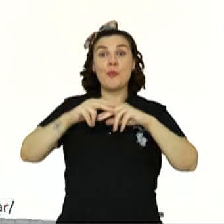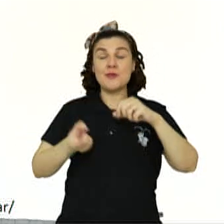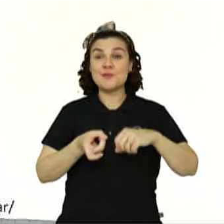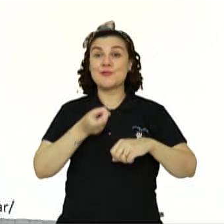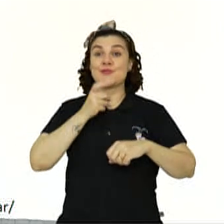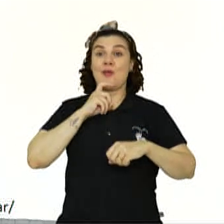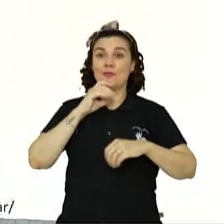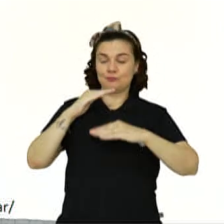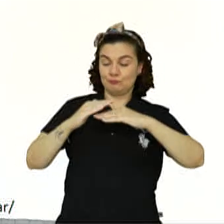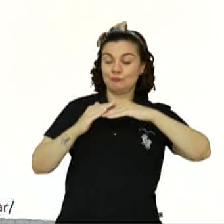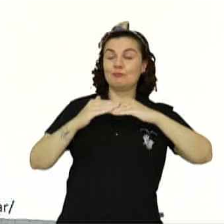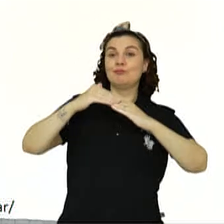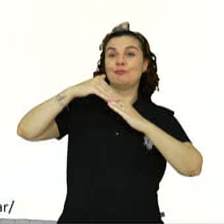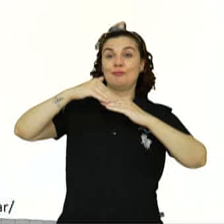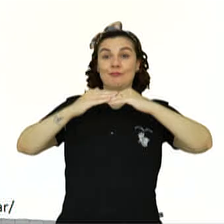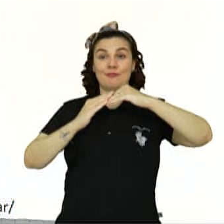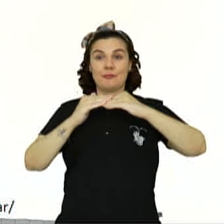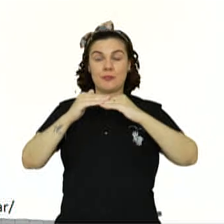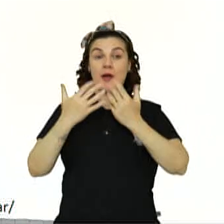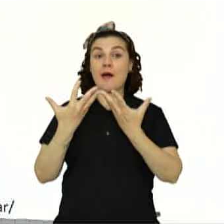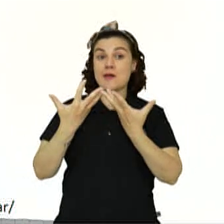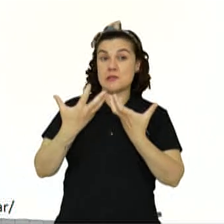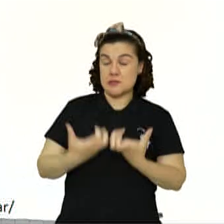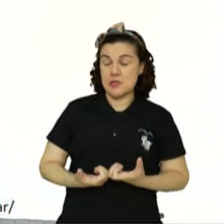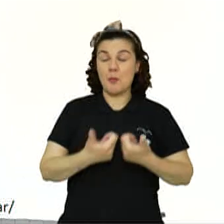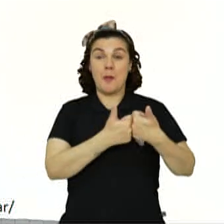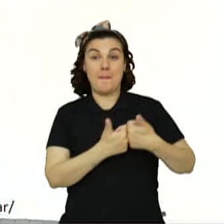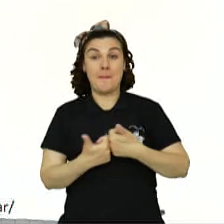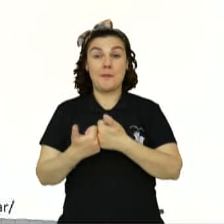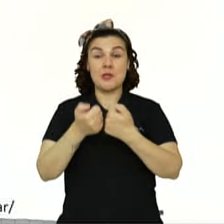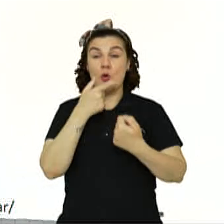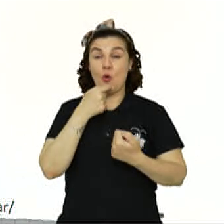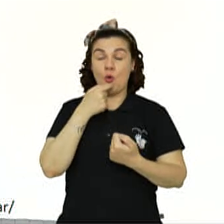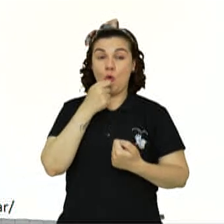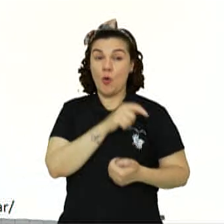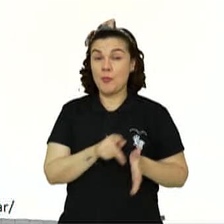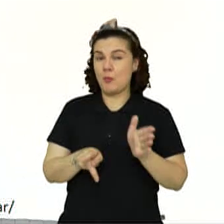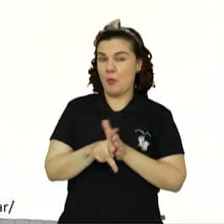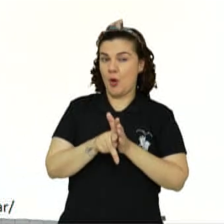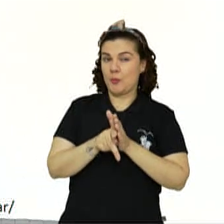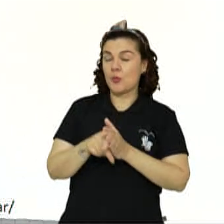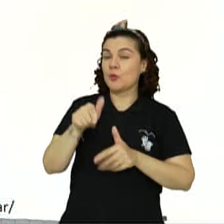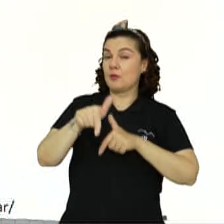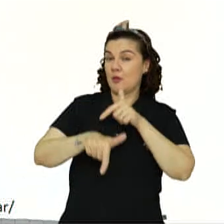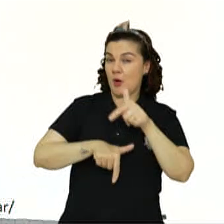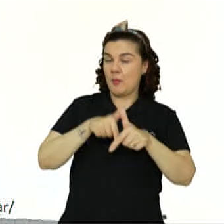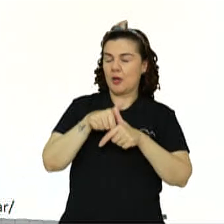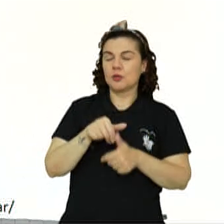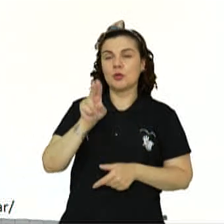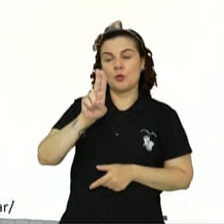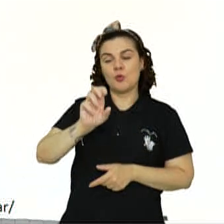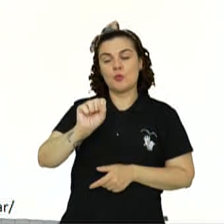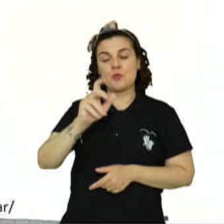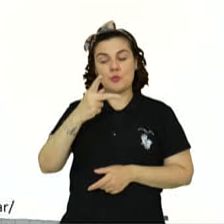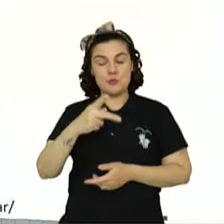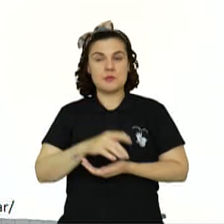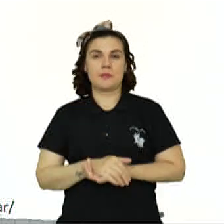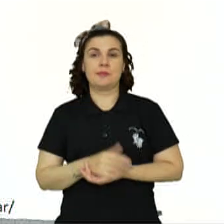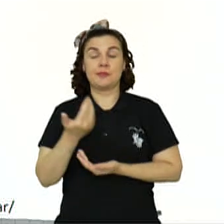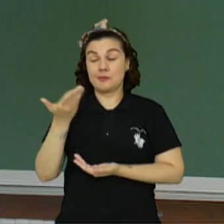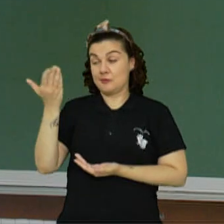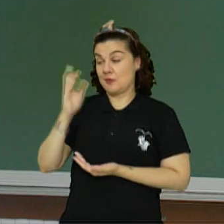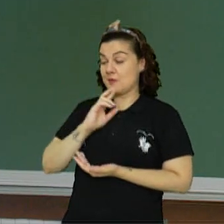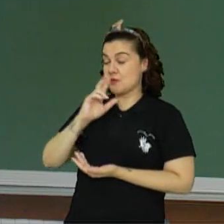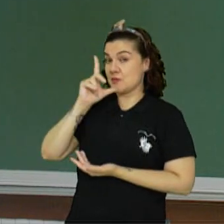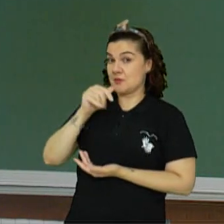de afundar. Afirma quem? Afirma o físico Cláudio Furukawa, da Universidade de São Paulo. Essa aqui é a resposta